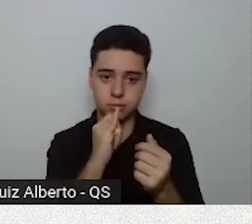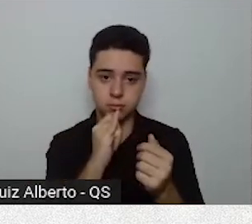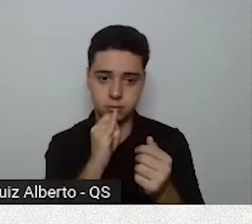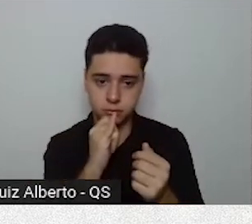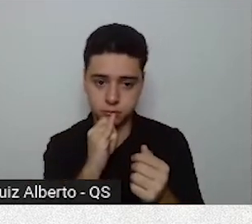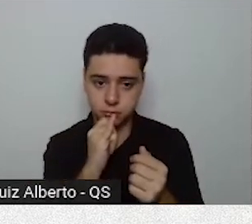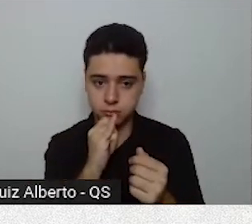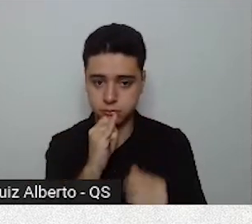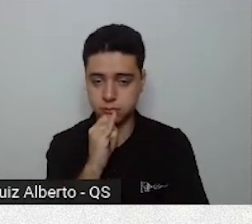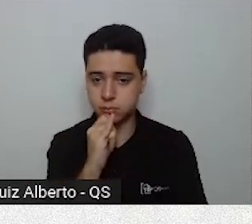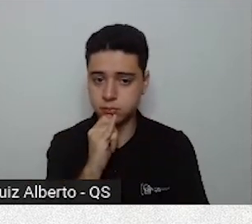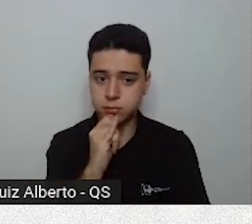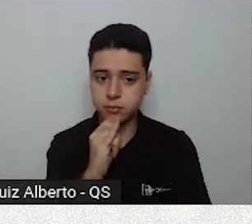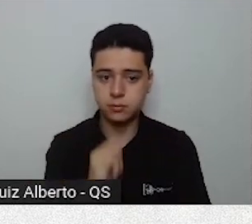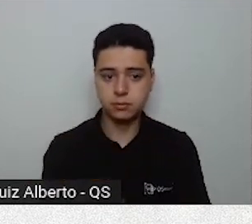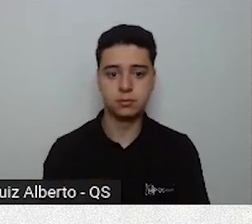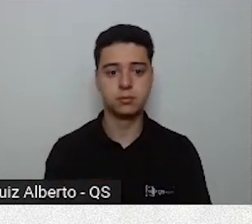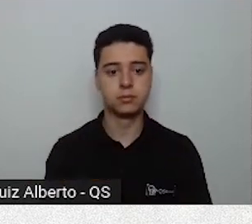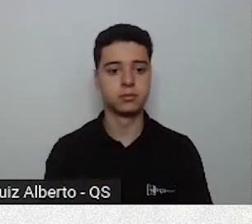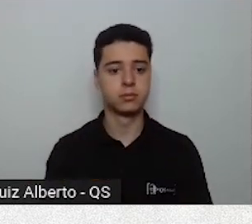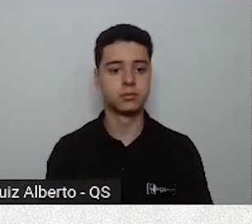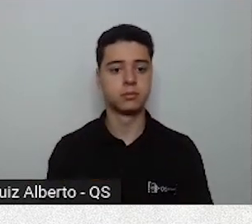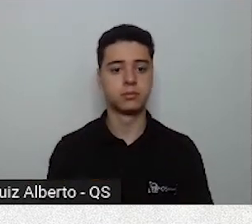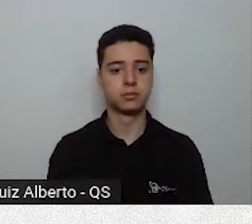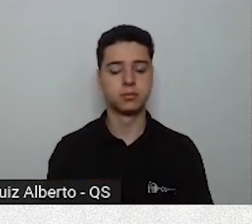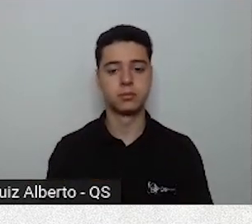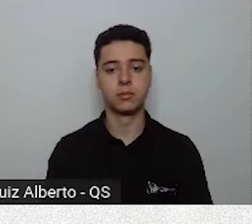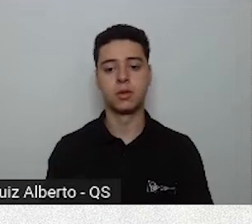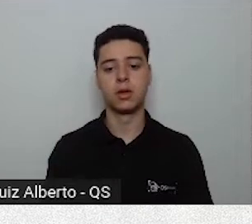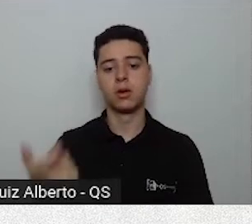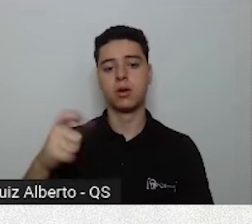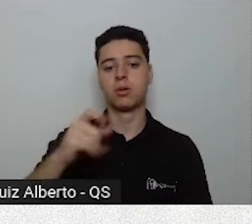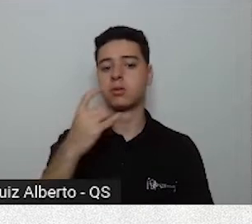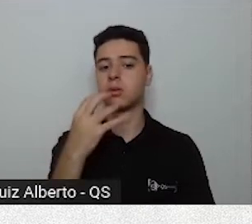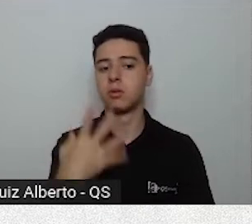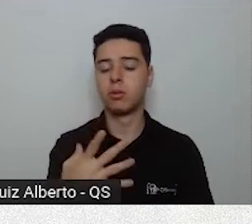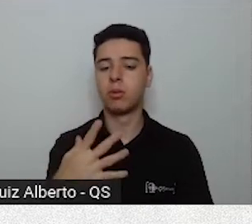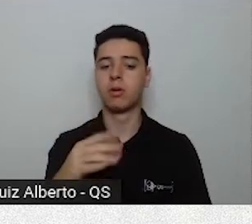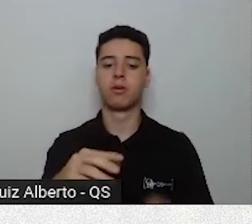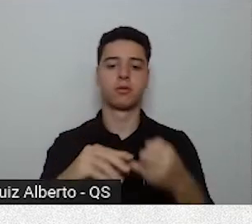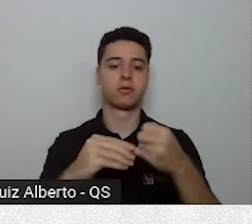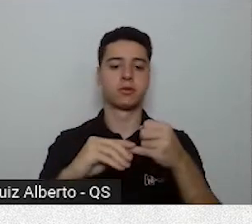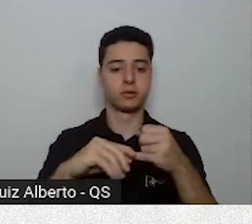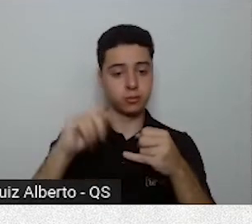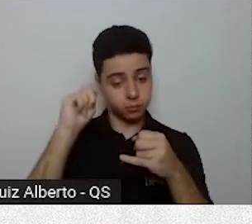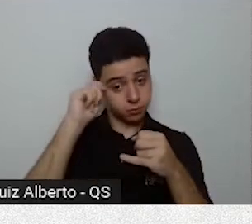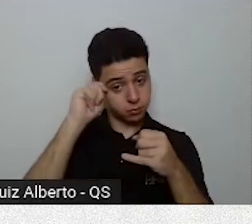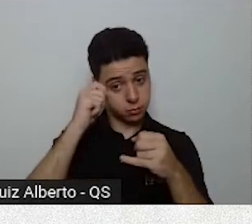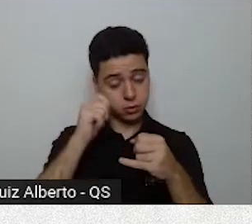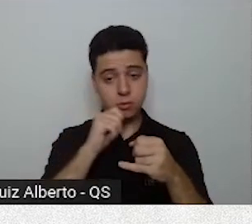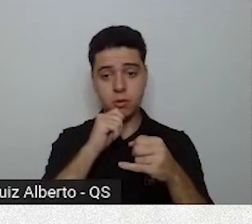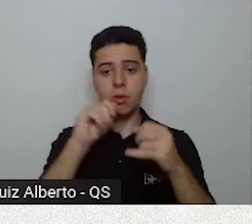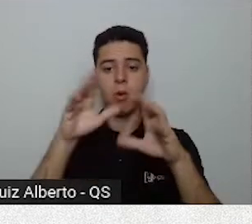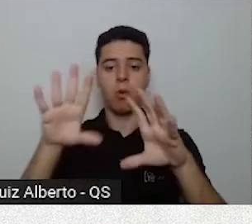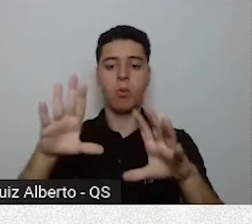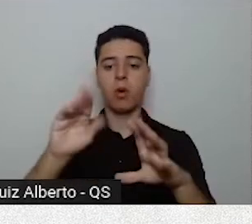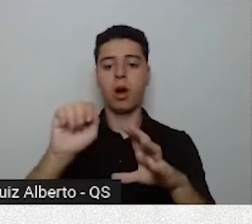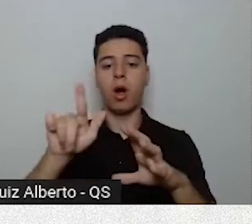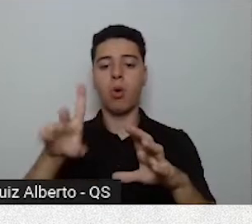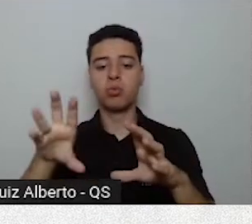tinta. A próxima cor é o feijão preto com esse caldo cozido, né? Só com